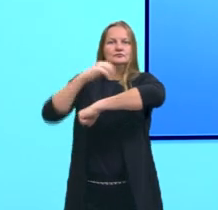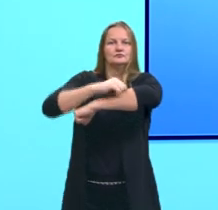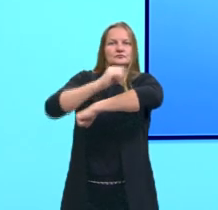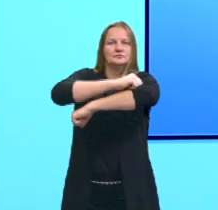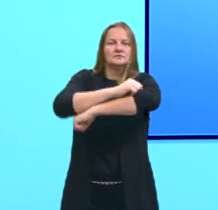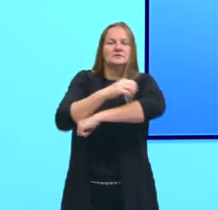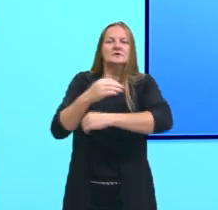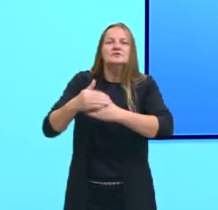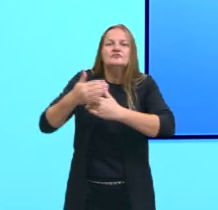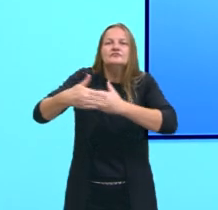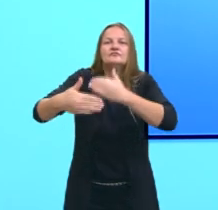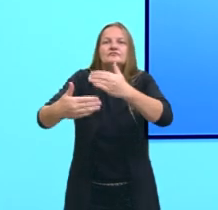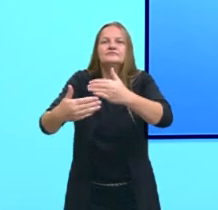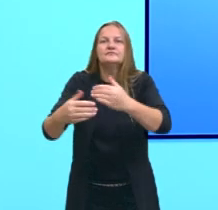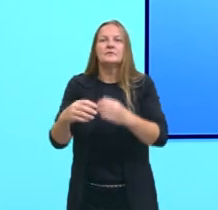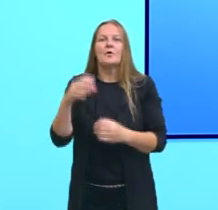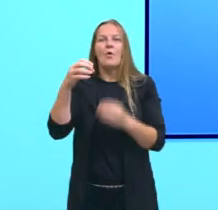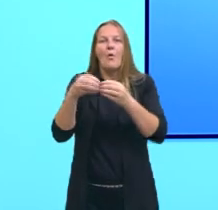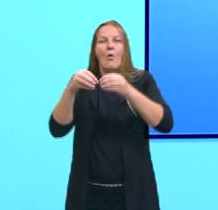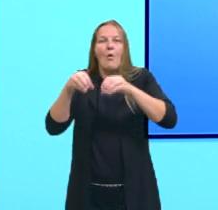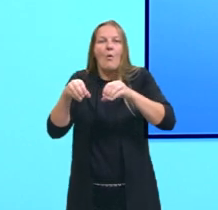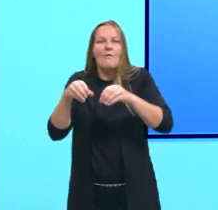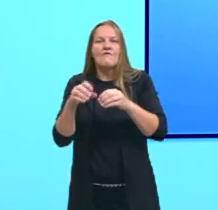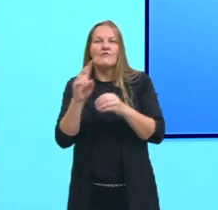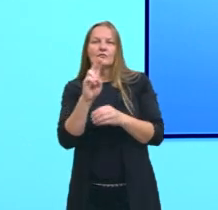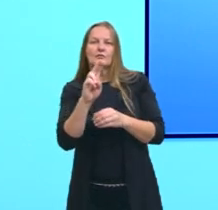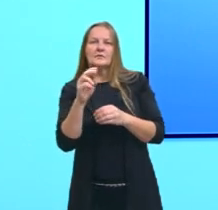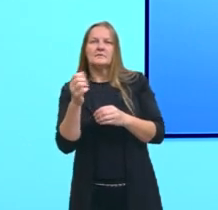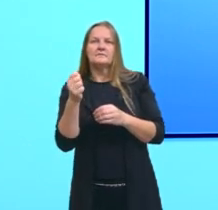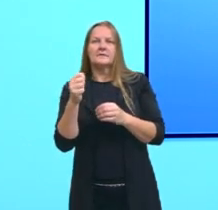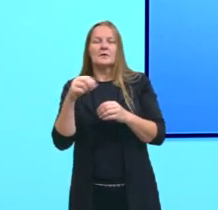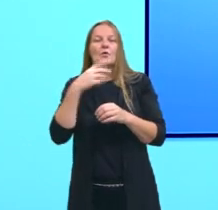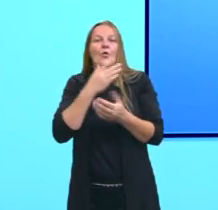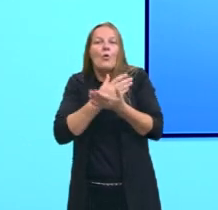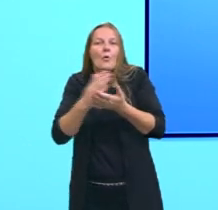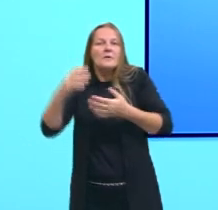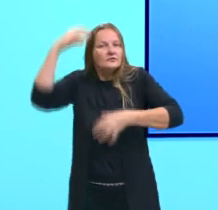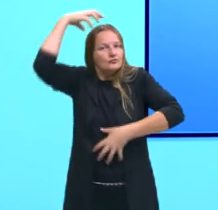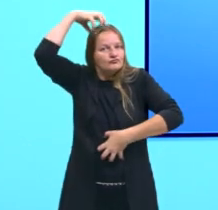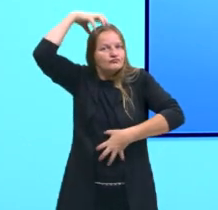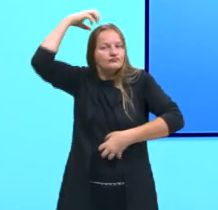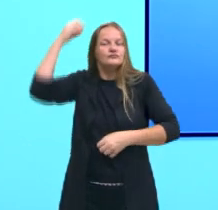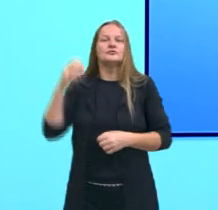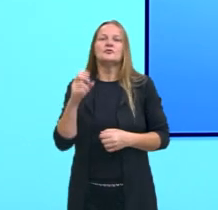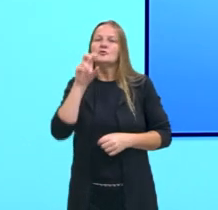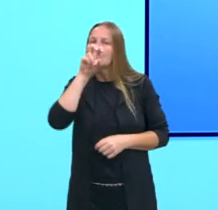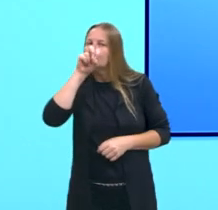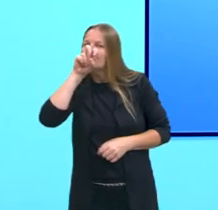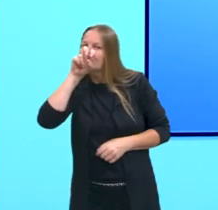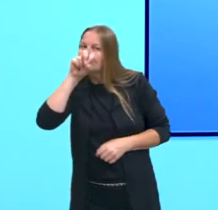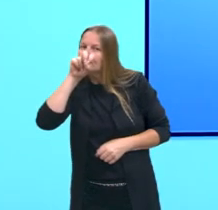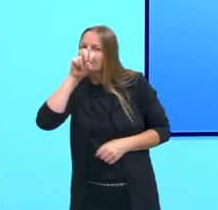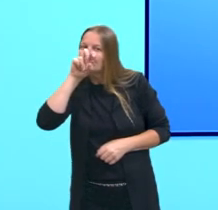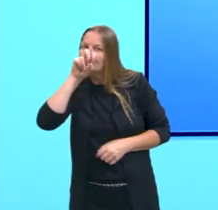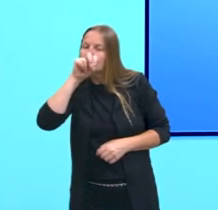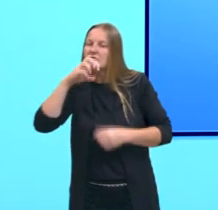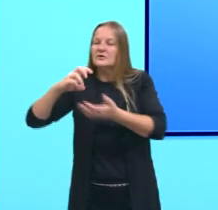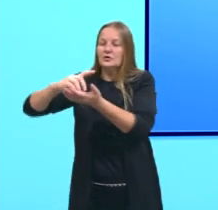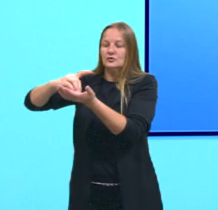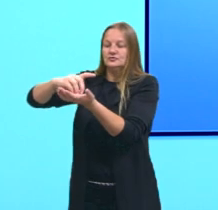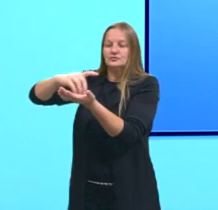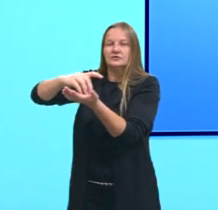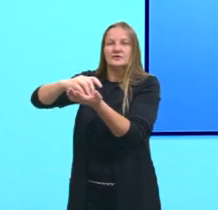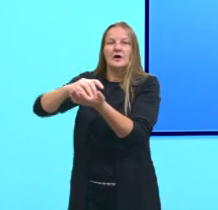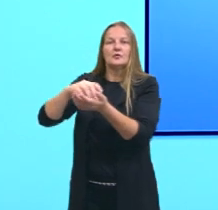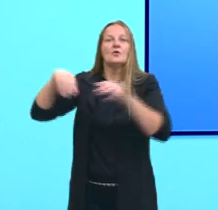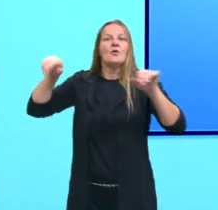ovo amniótico surgiu então ficaram Então os primatas roedores crocodilos dinossauros e aves e